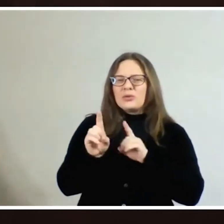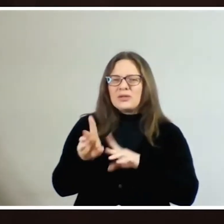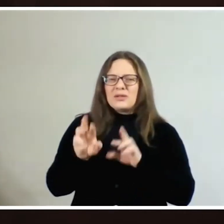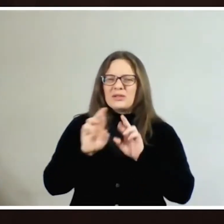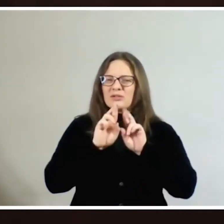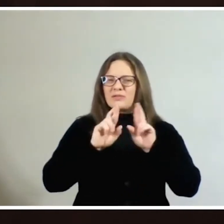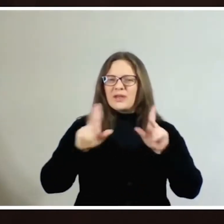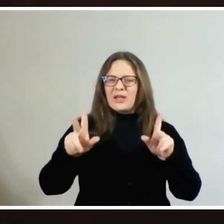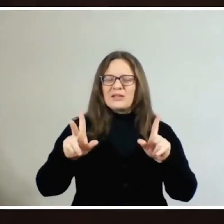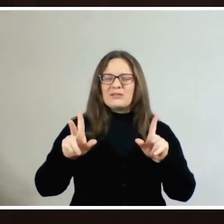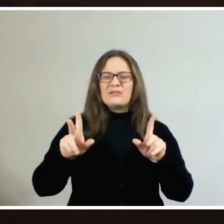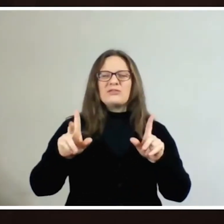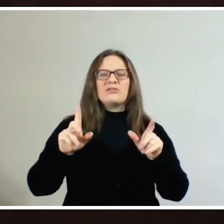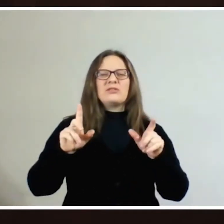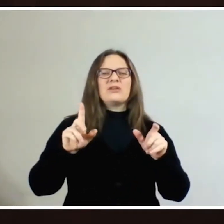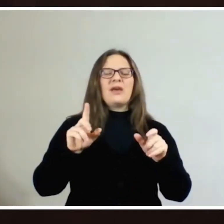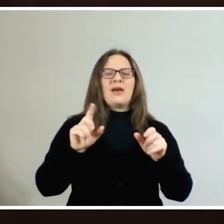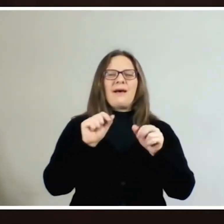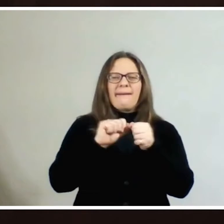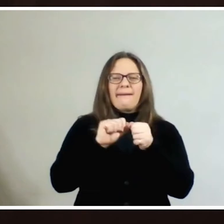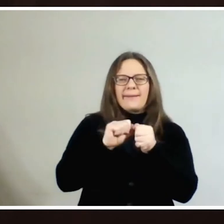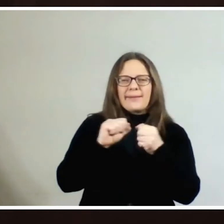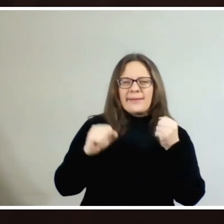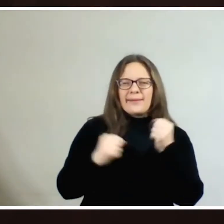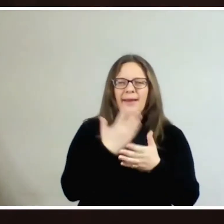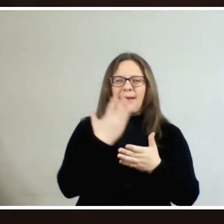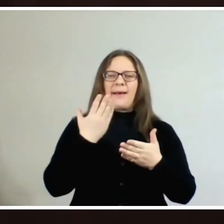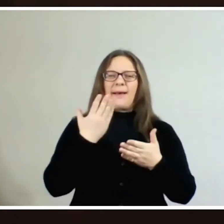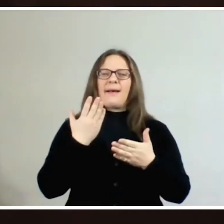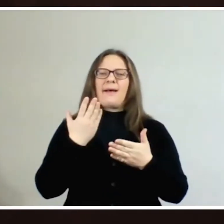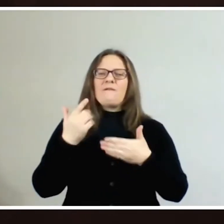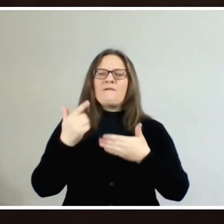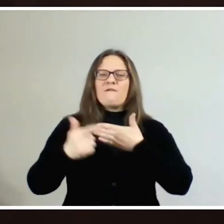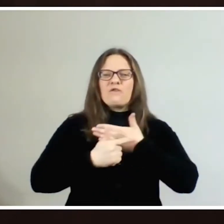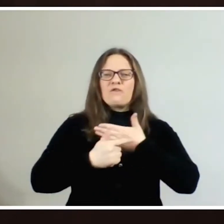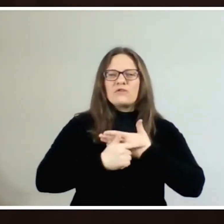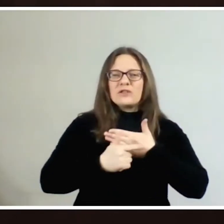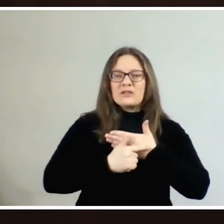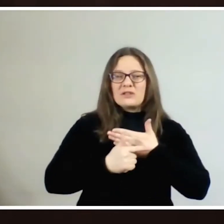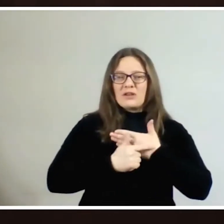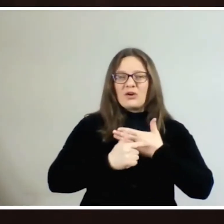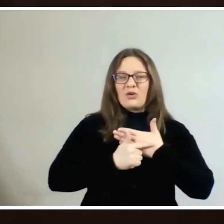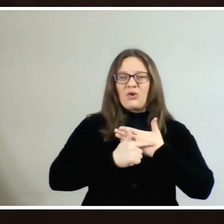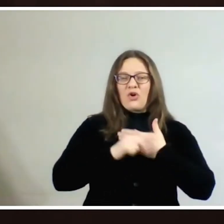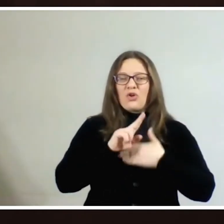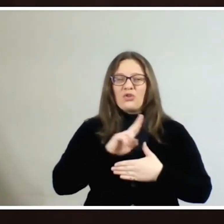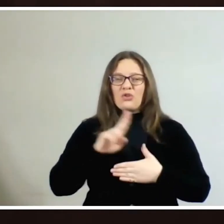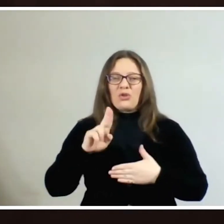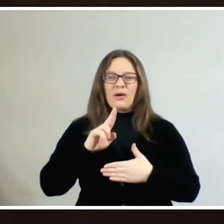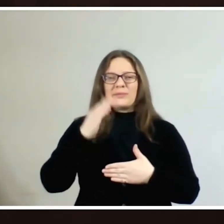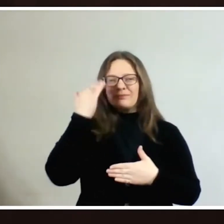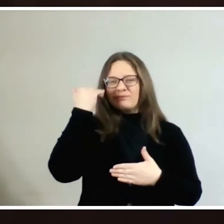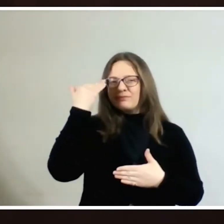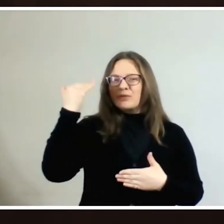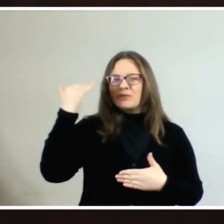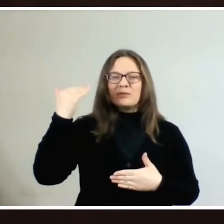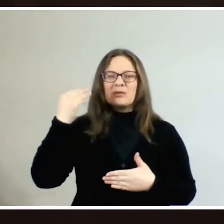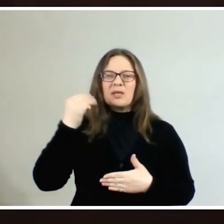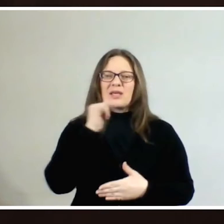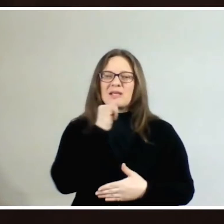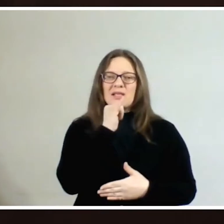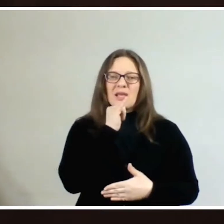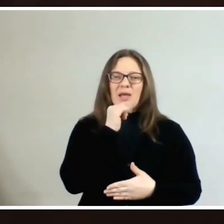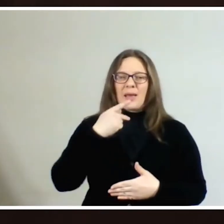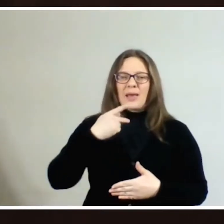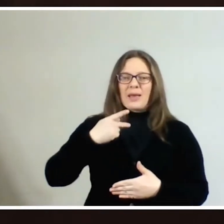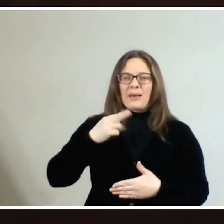coisa desse tipo. Mas uma coisa muito importante que eu quero tratar hoje com vocês é a verdade sobre o Deus